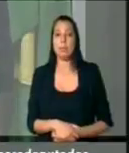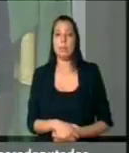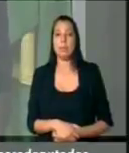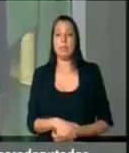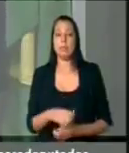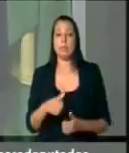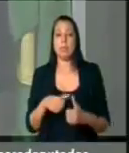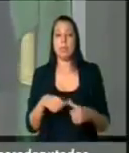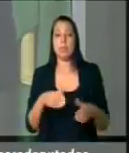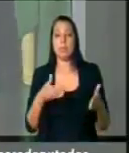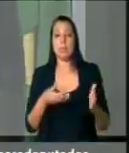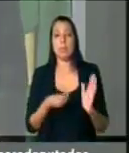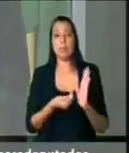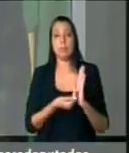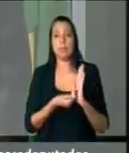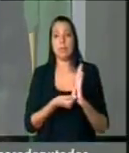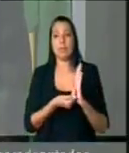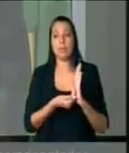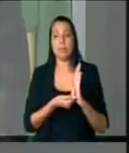esta casa